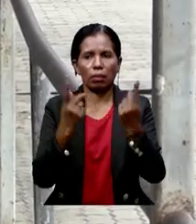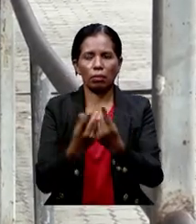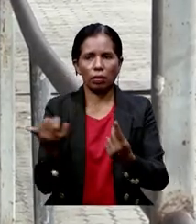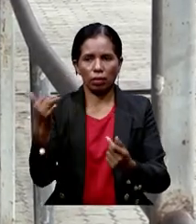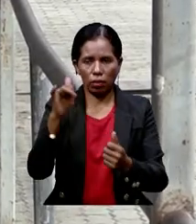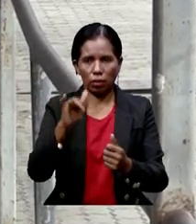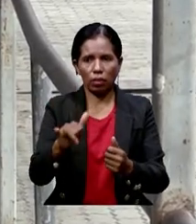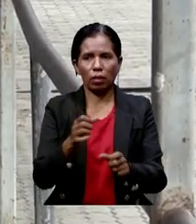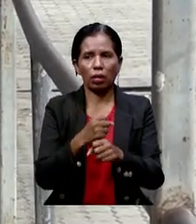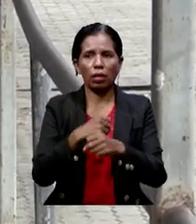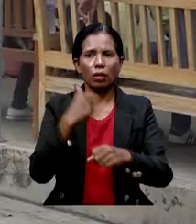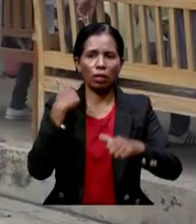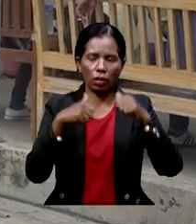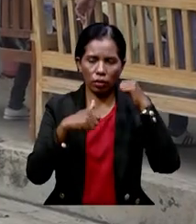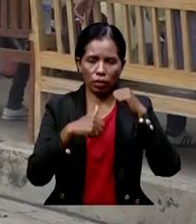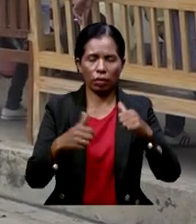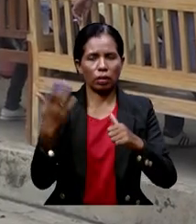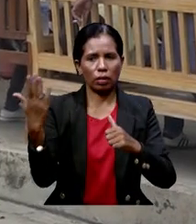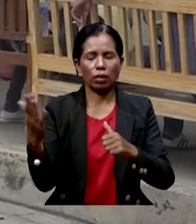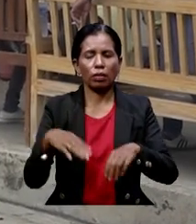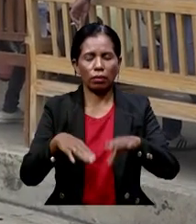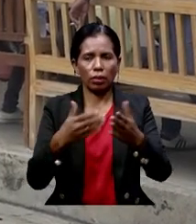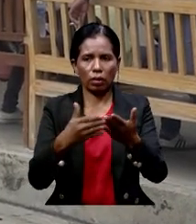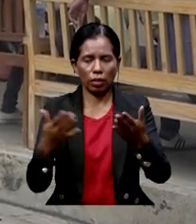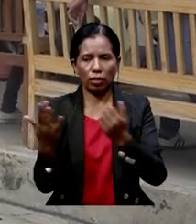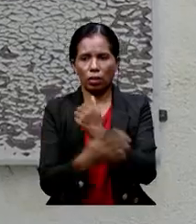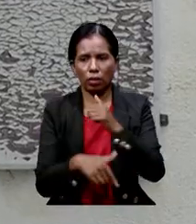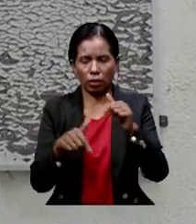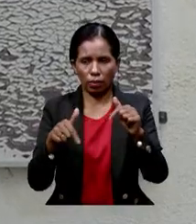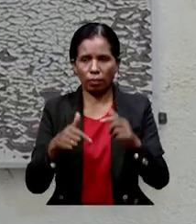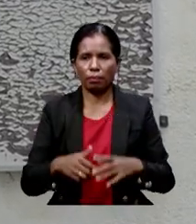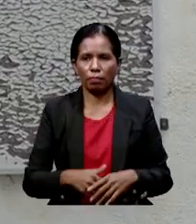realiza atividade de comércio e relaran. Luciano Amaral, Alerta Ximenes, GMN.